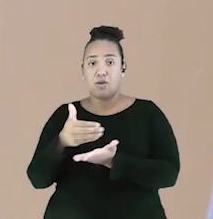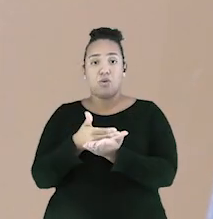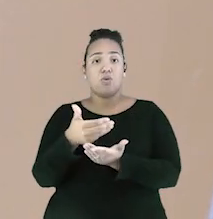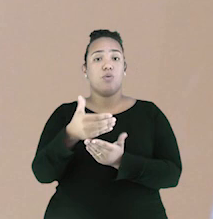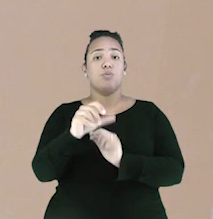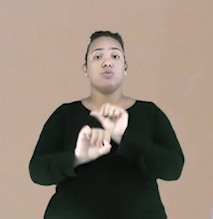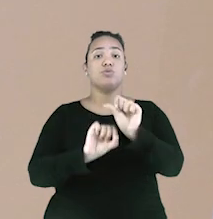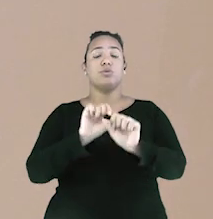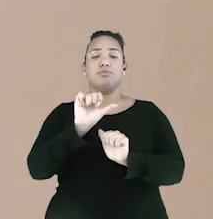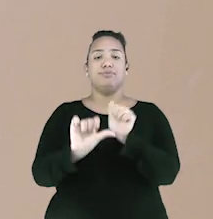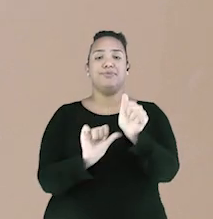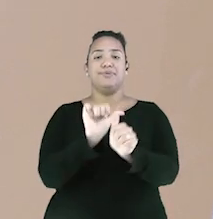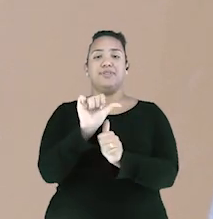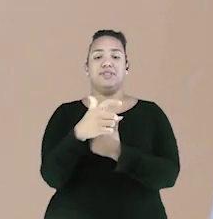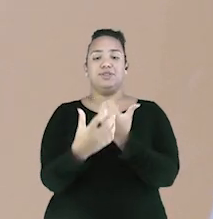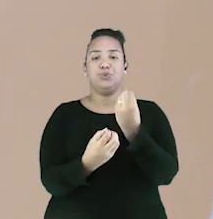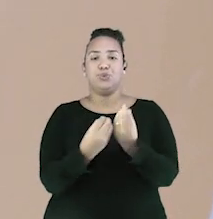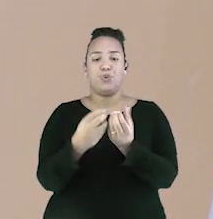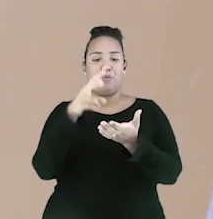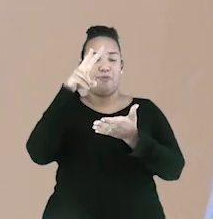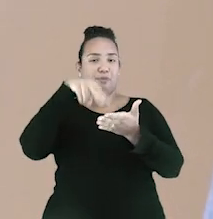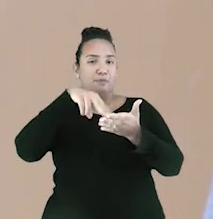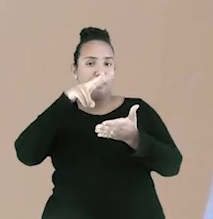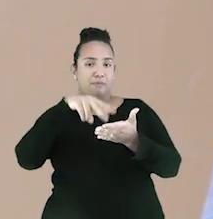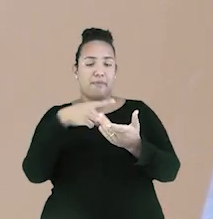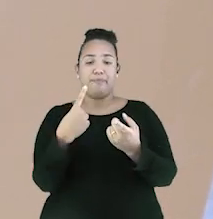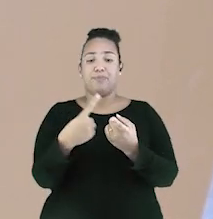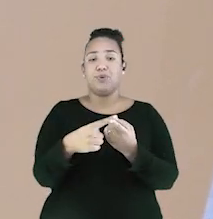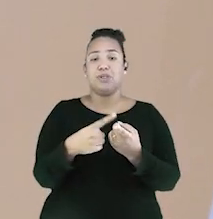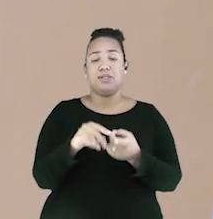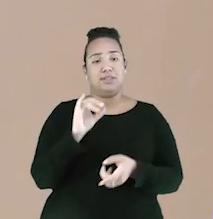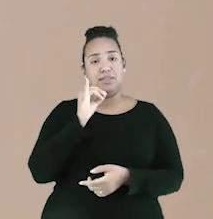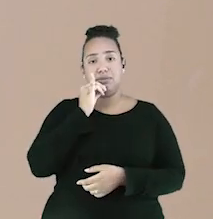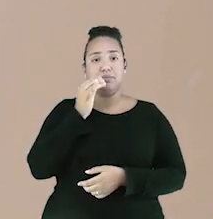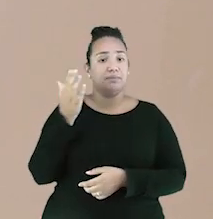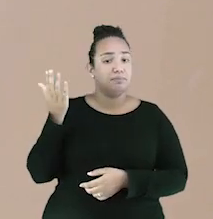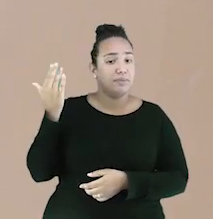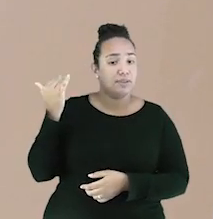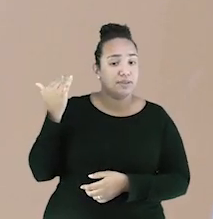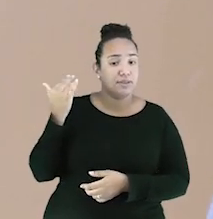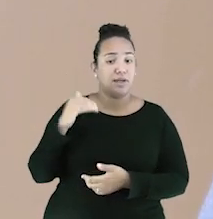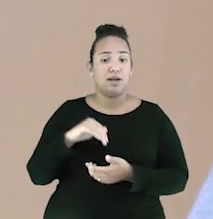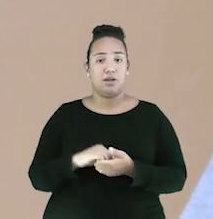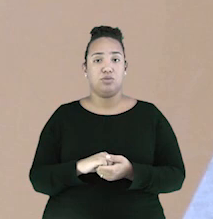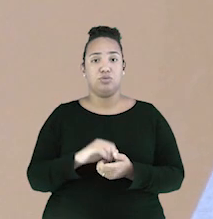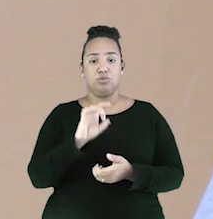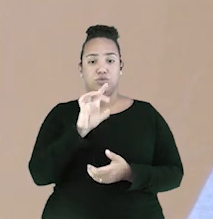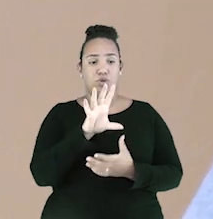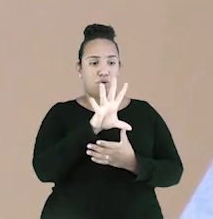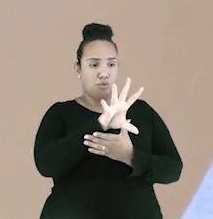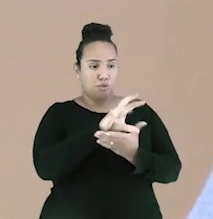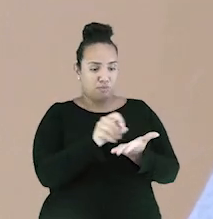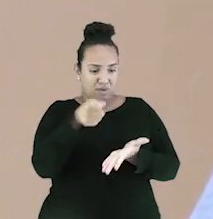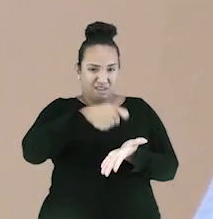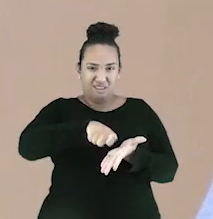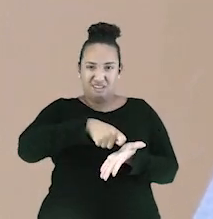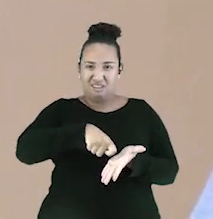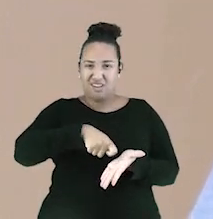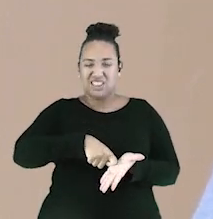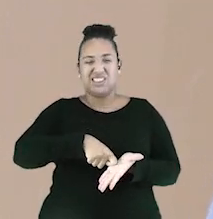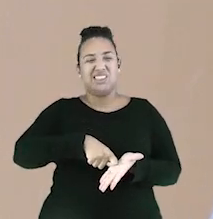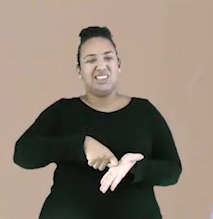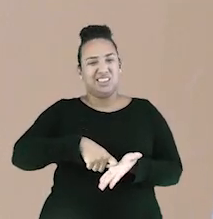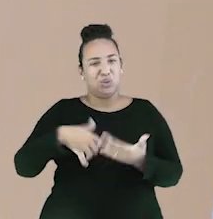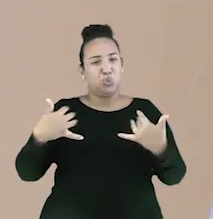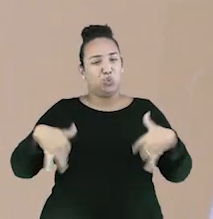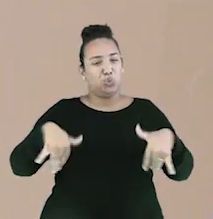uma revolução sem precedentes na prática da leitura. Haja vista que, antes disso, a demora em fazer uma cópia à mão de um documento